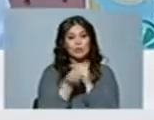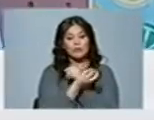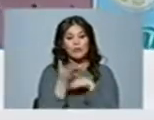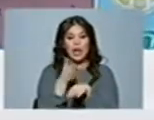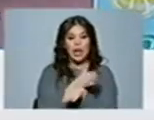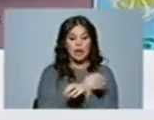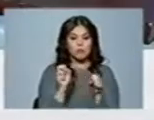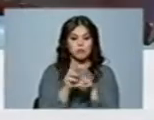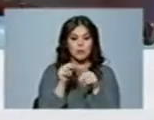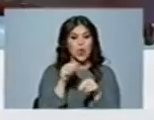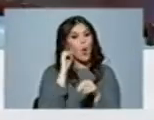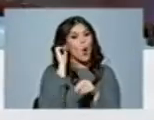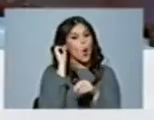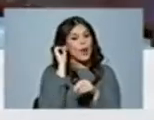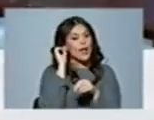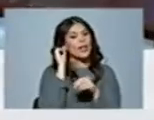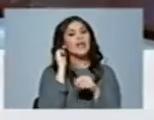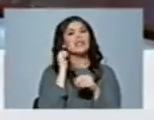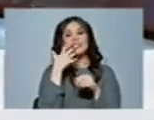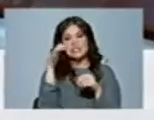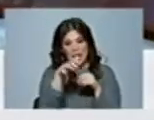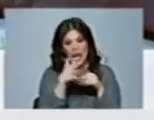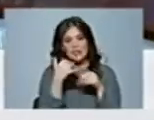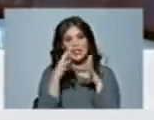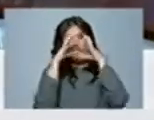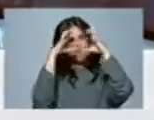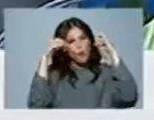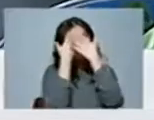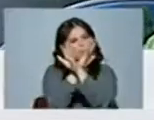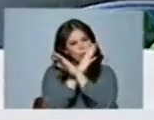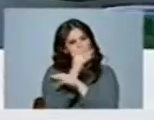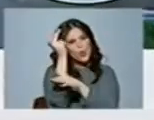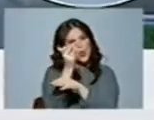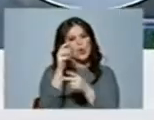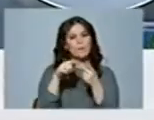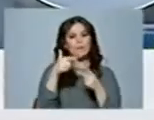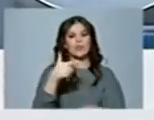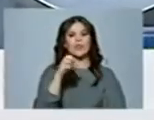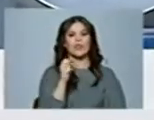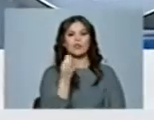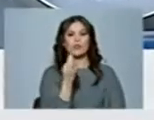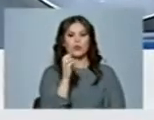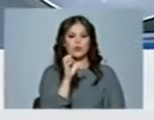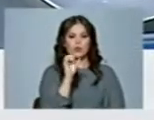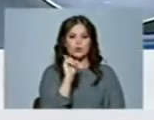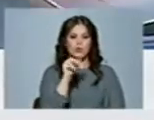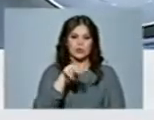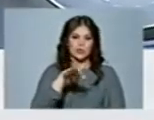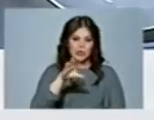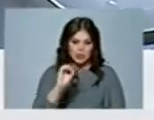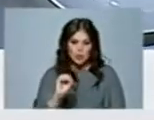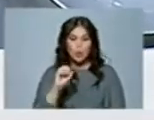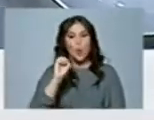é uma orelha fumada, salgada e depois fumada. Toucinho também, fumado e salgado, ou